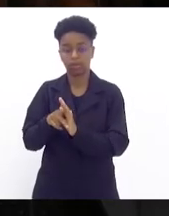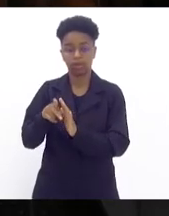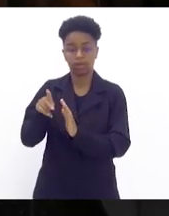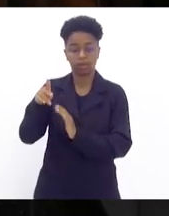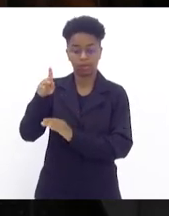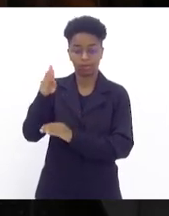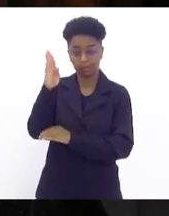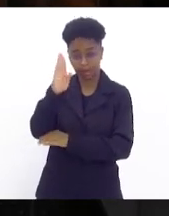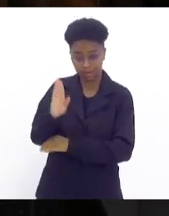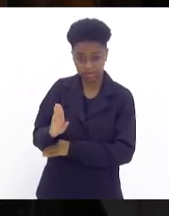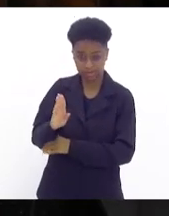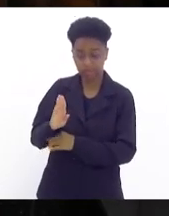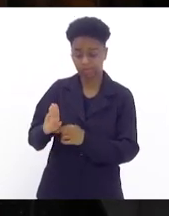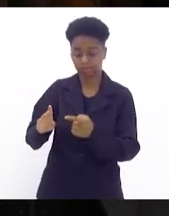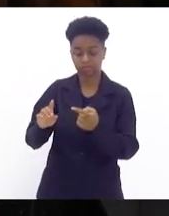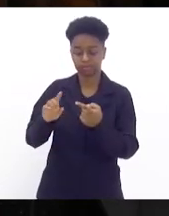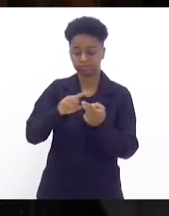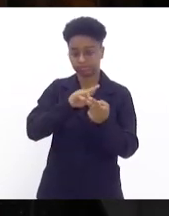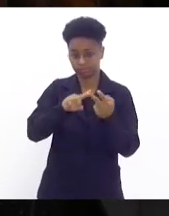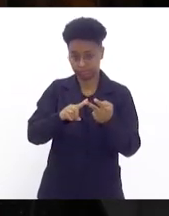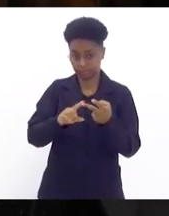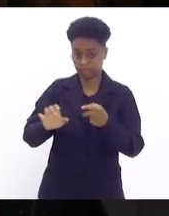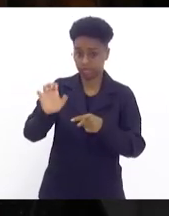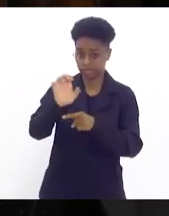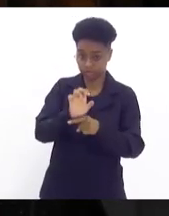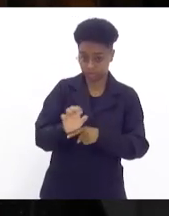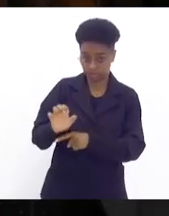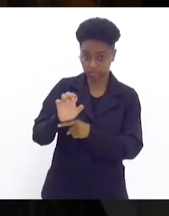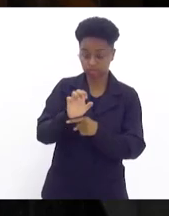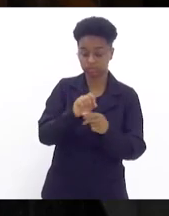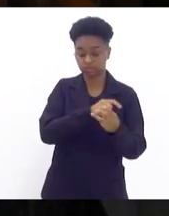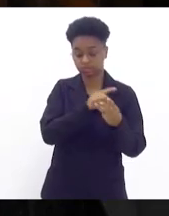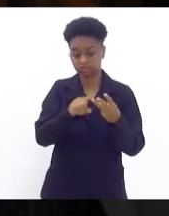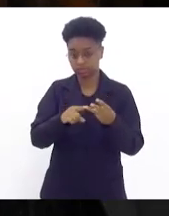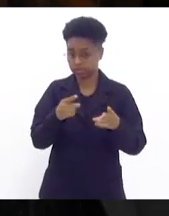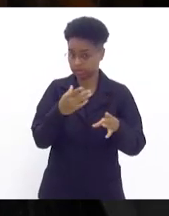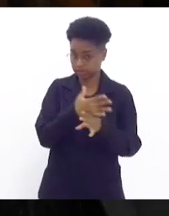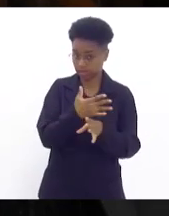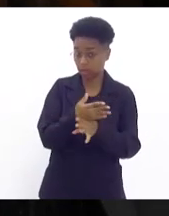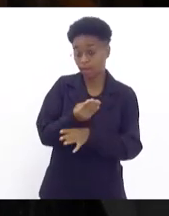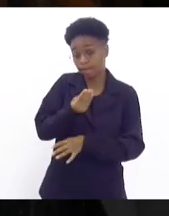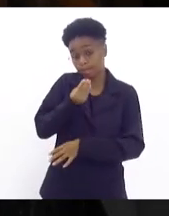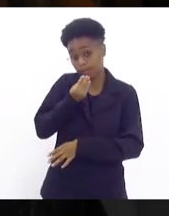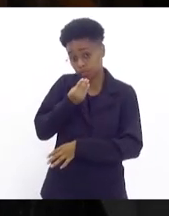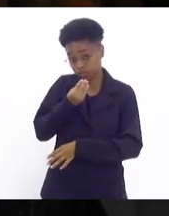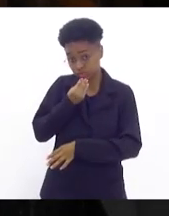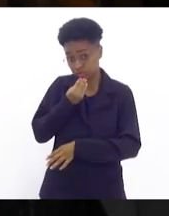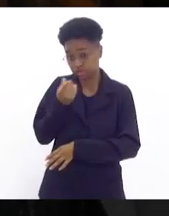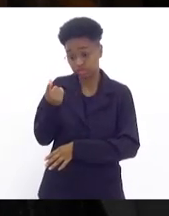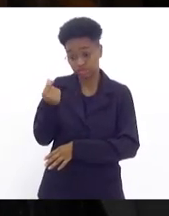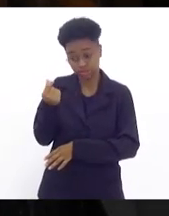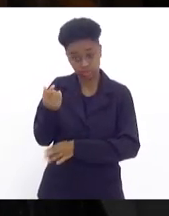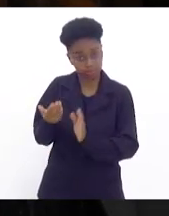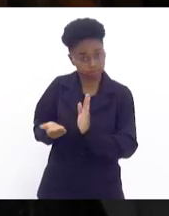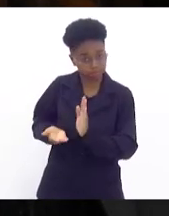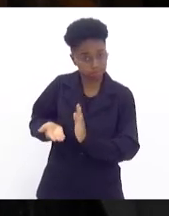municípios que poderia que poderiam aumentar arrecadação